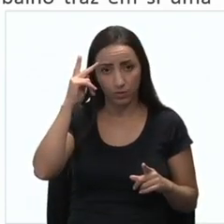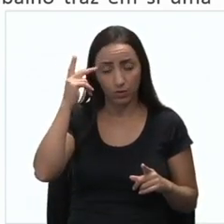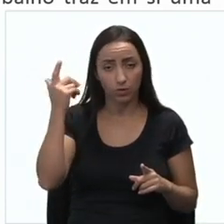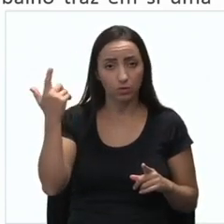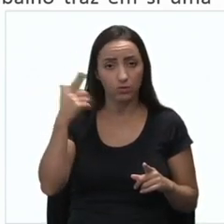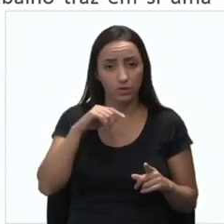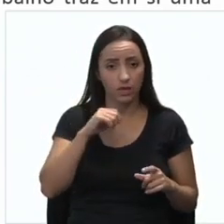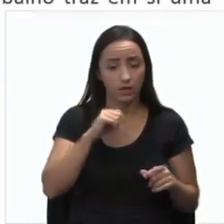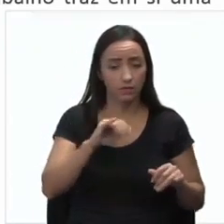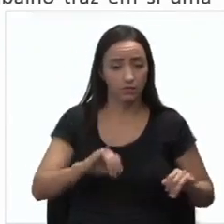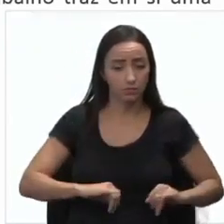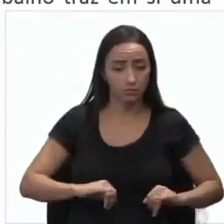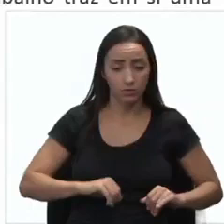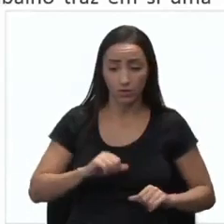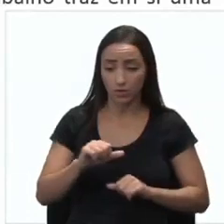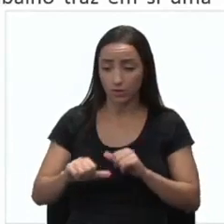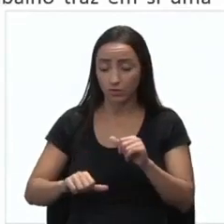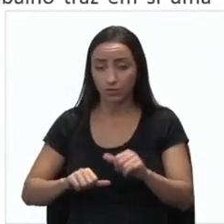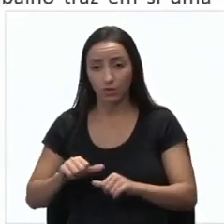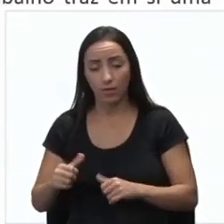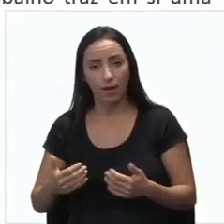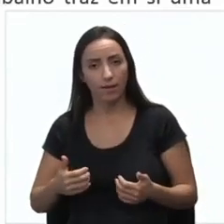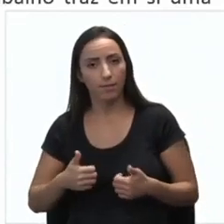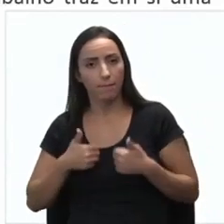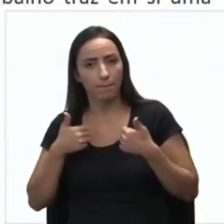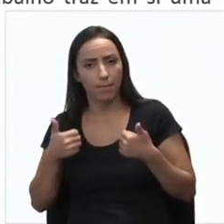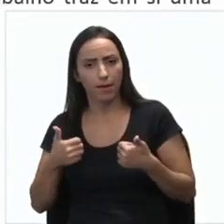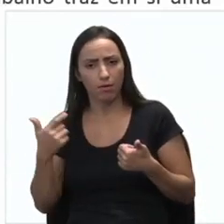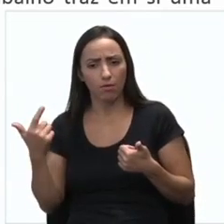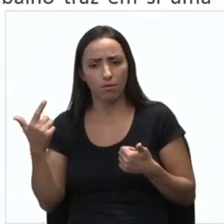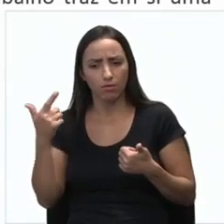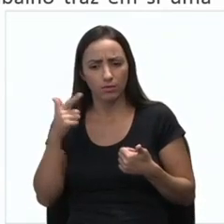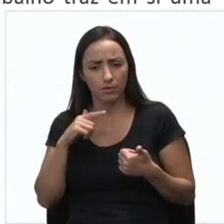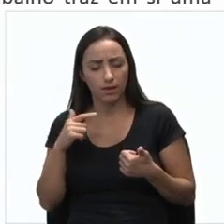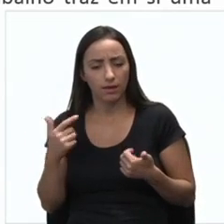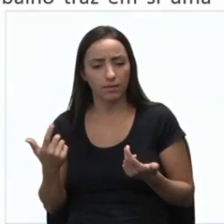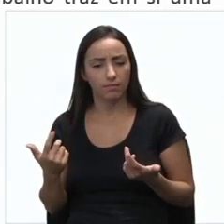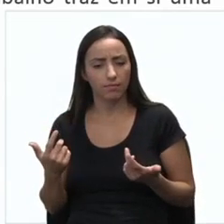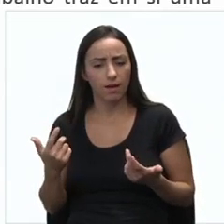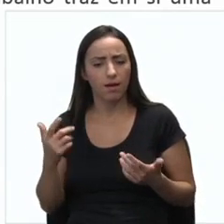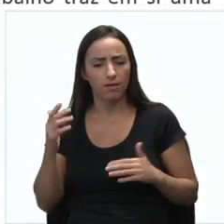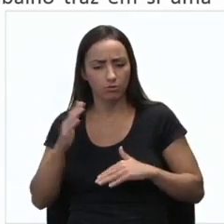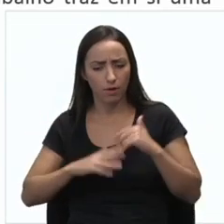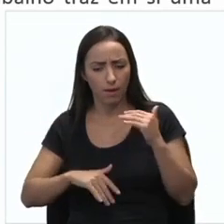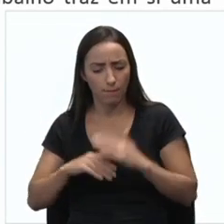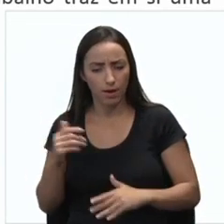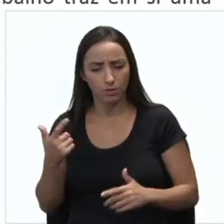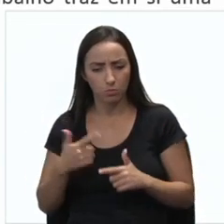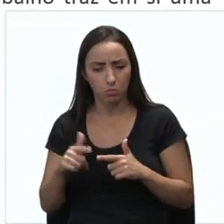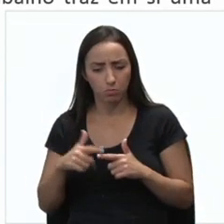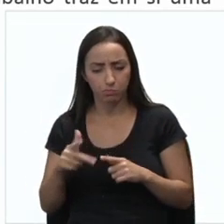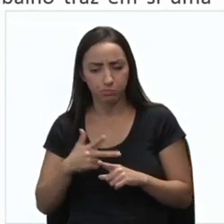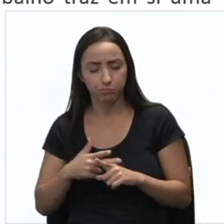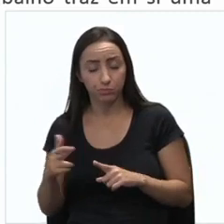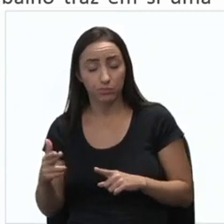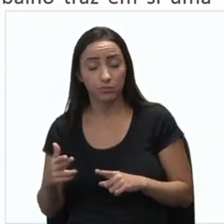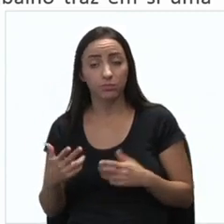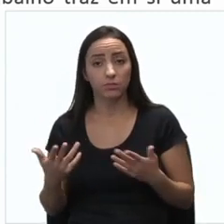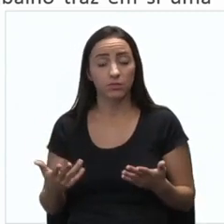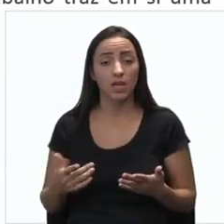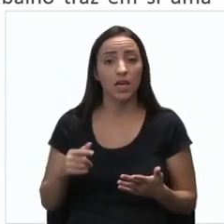em realização pessoal, ele consegue ser reconhecido como alguém capaz de resolver problemas, né? E